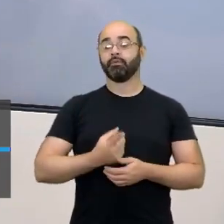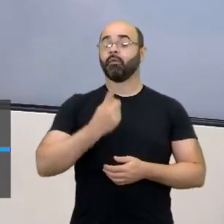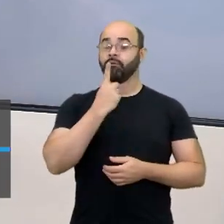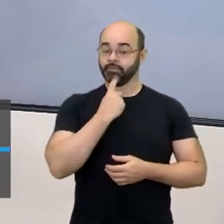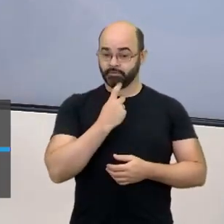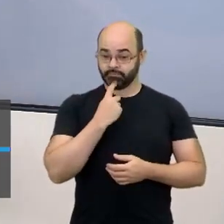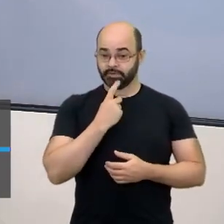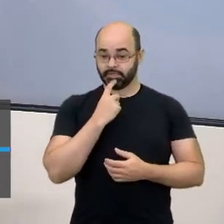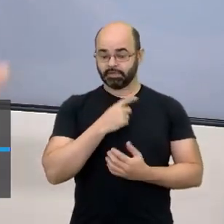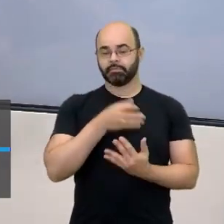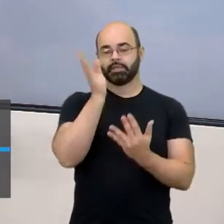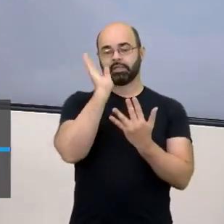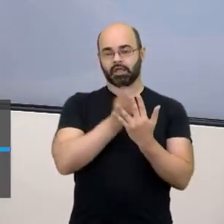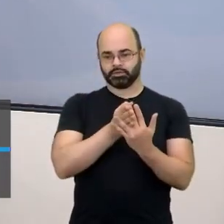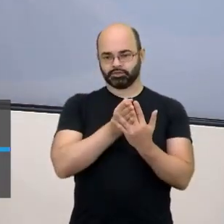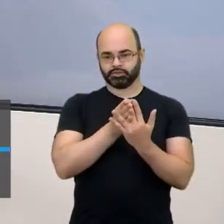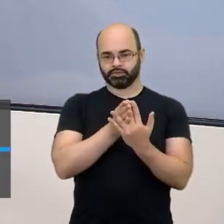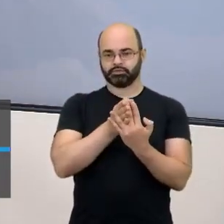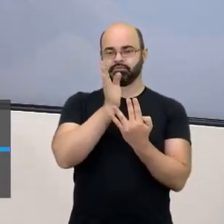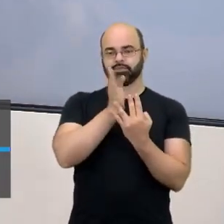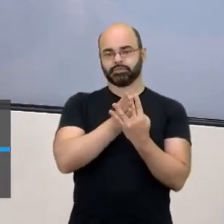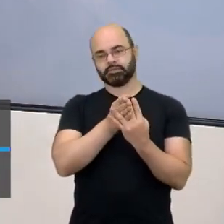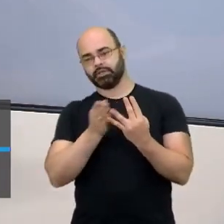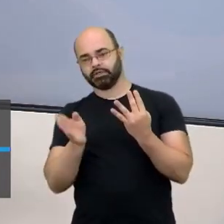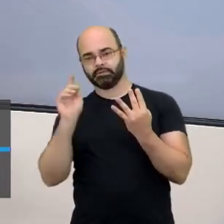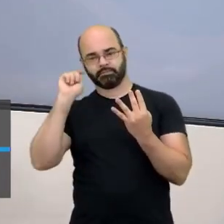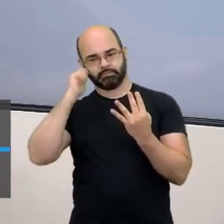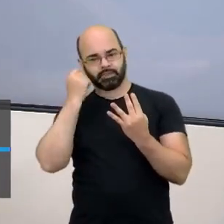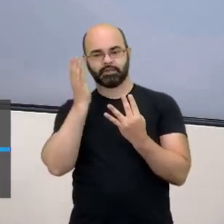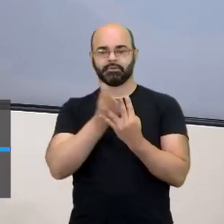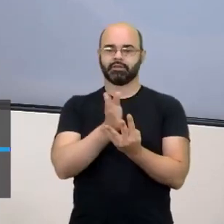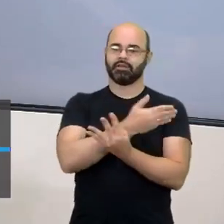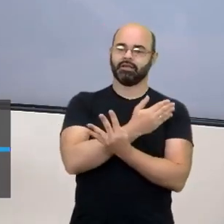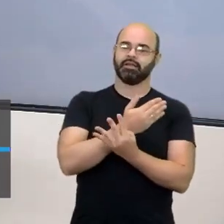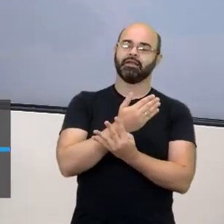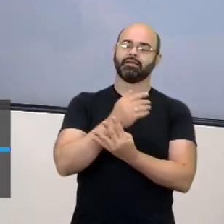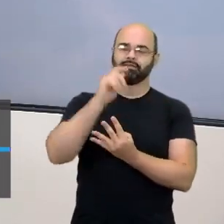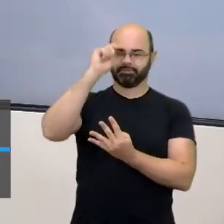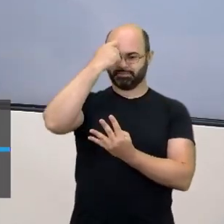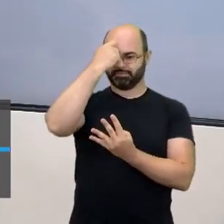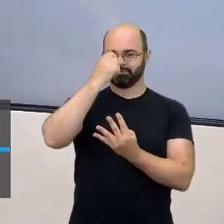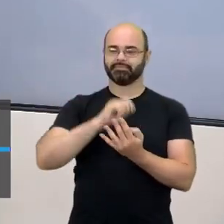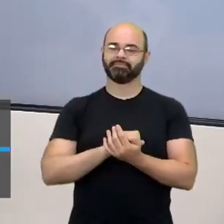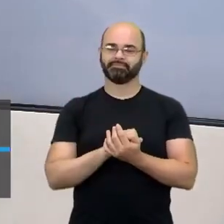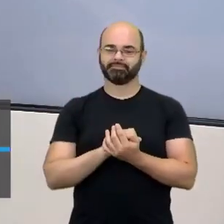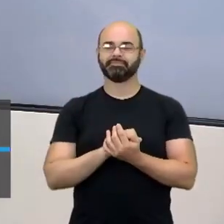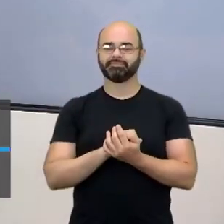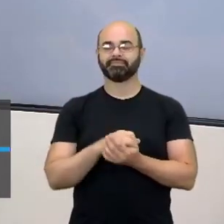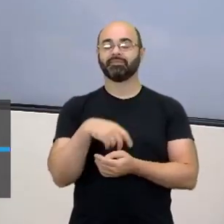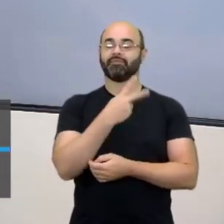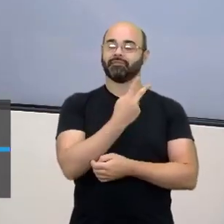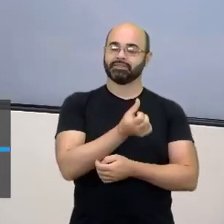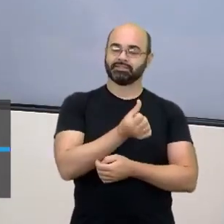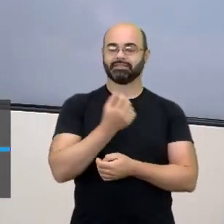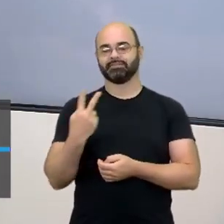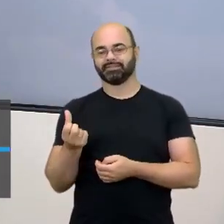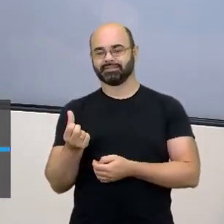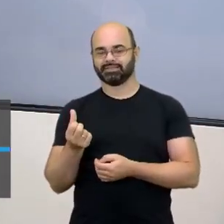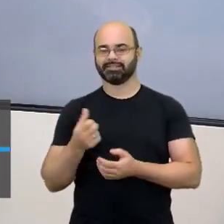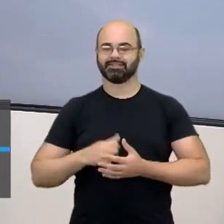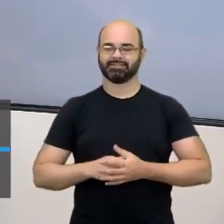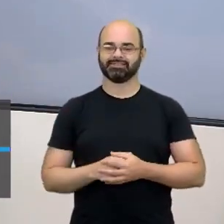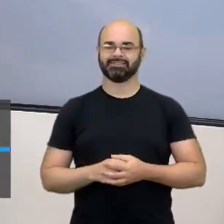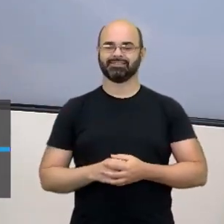Nós temos metade preta, metade vermelha. Então nós temos 26 pretas e 26 vermelhas. Para fazer o